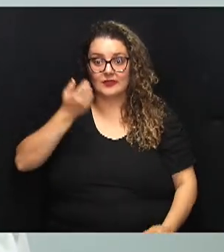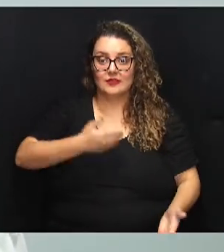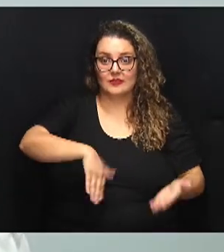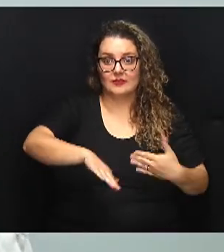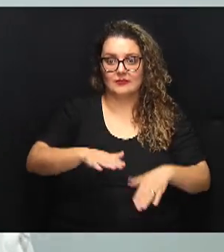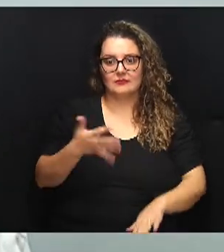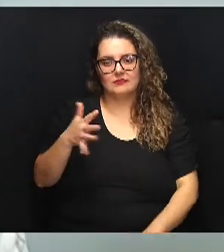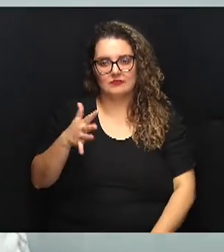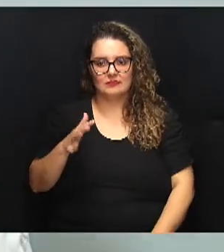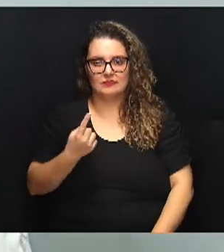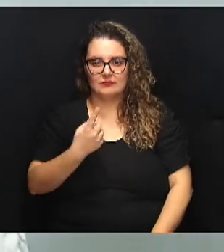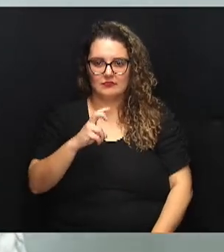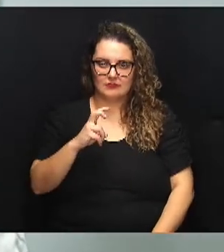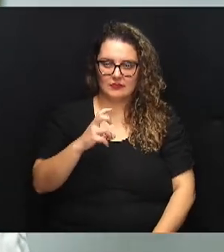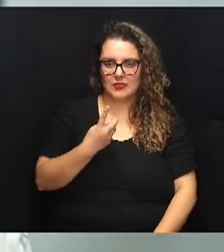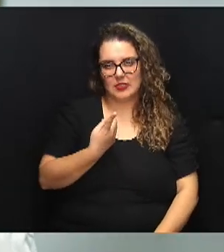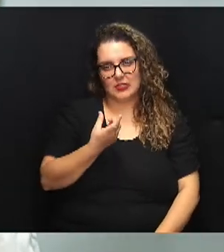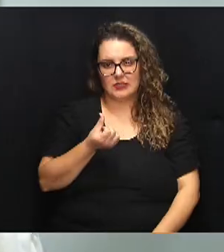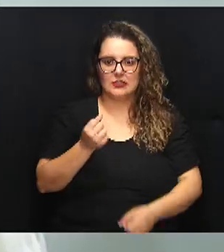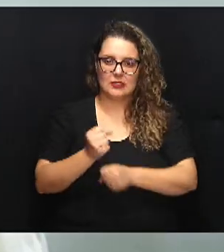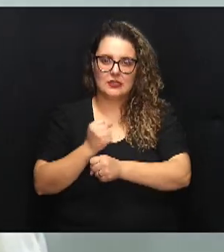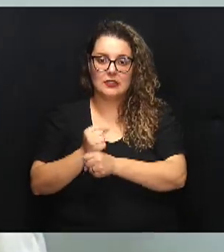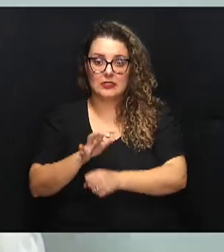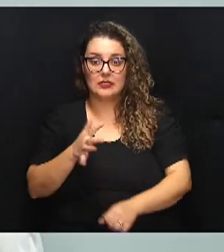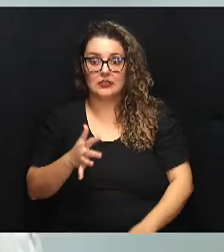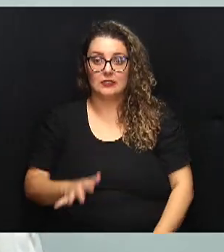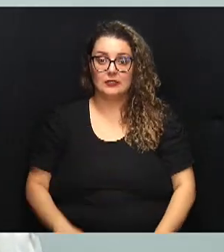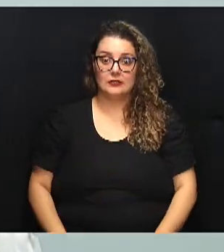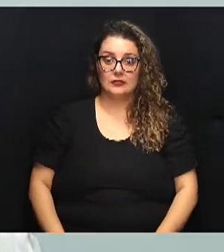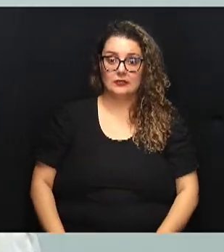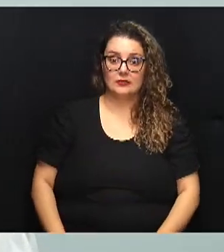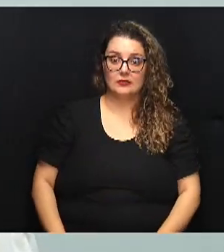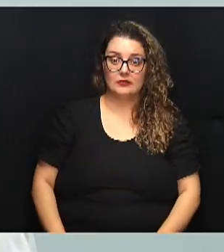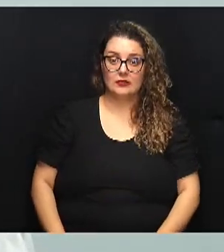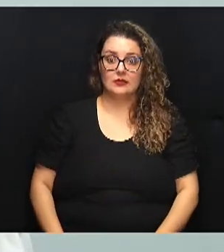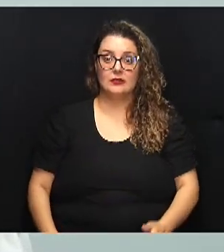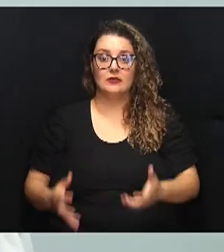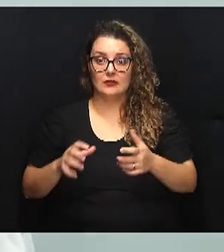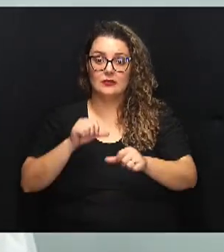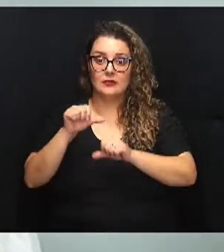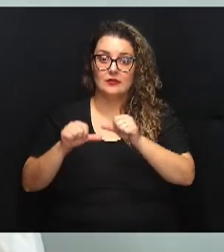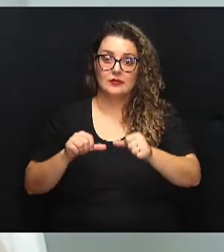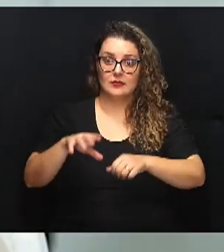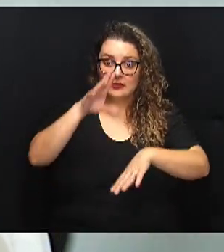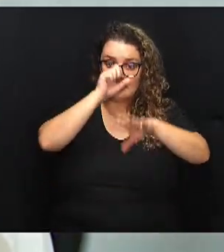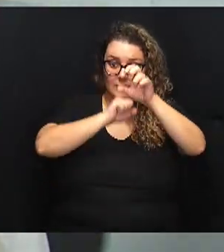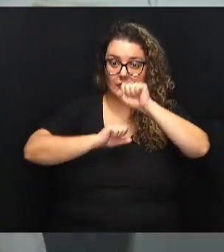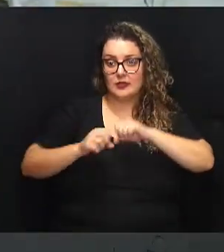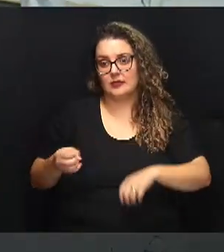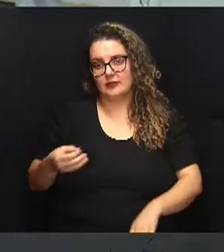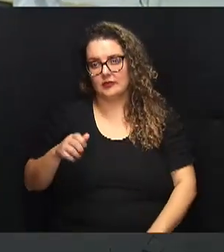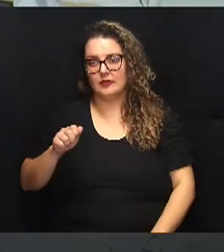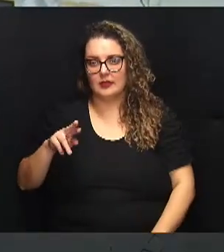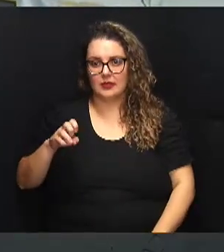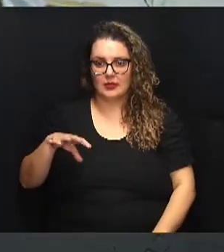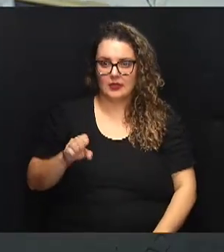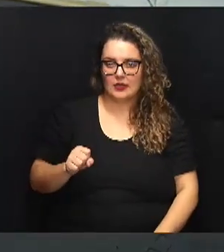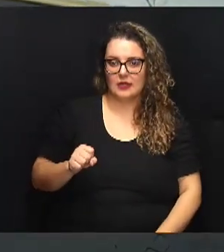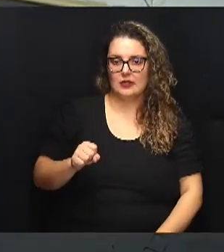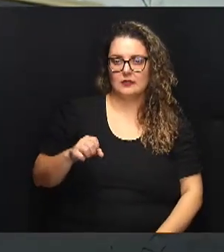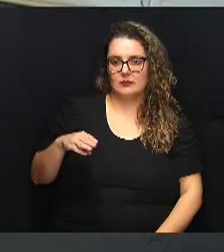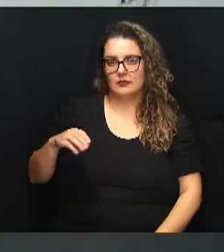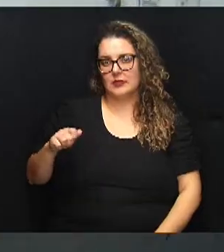mais ou menos uns 15, 16 anos por aí. E eu queria mudar um pouco, aprender novas artes marciais, porque eu sou muito desse meio,